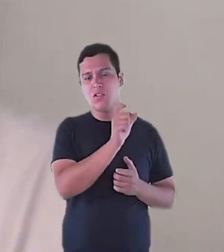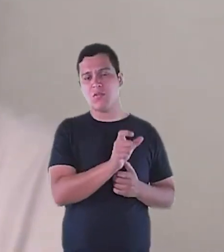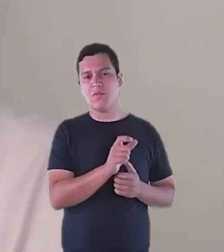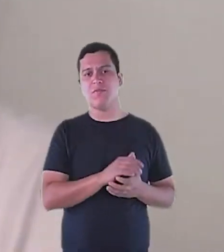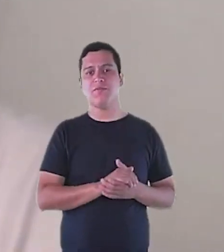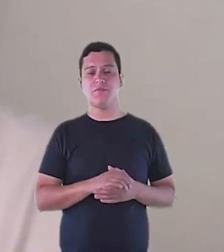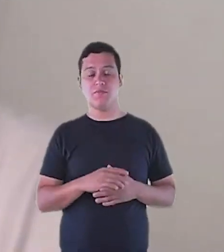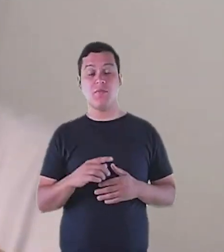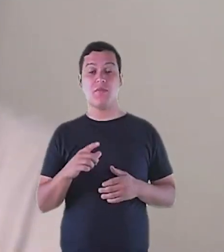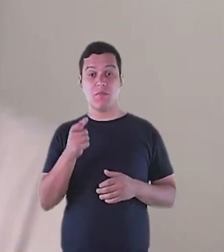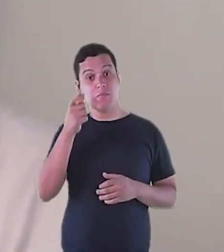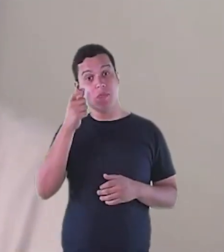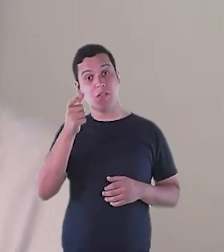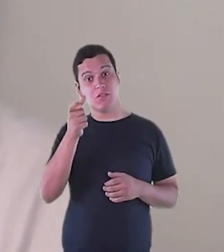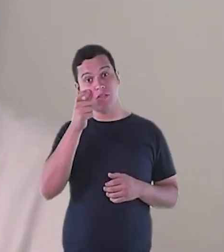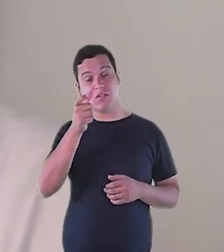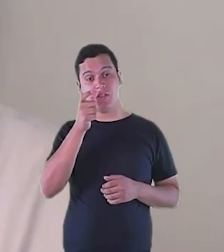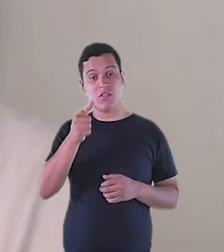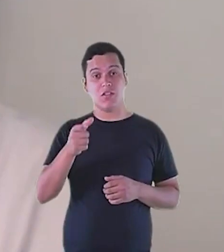muito interessante. Assim, isso